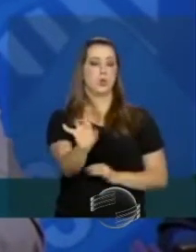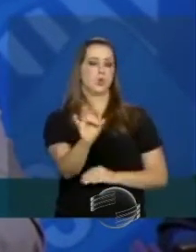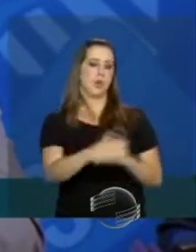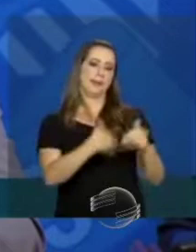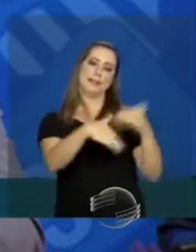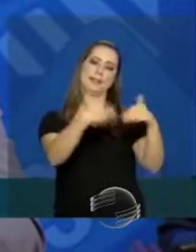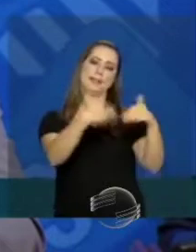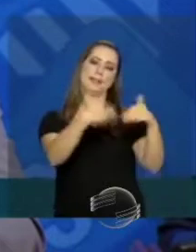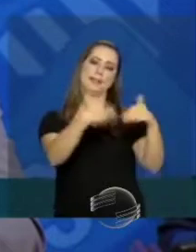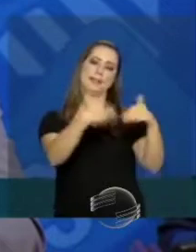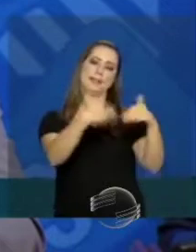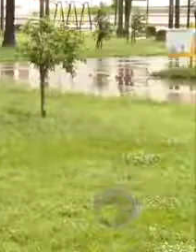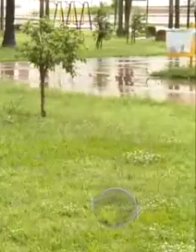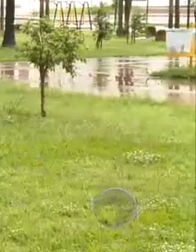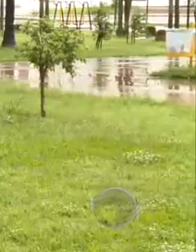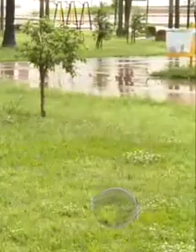somente econômico.